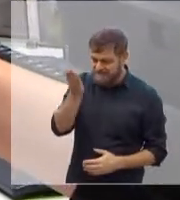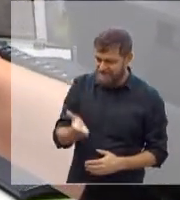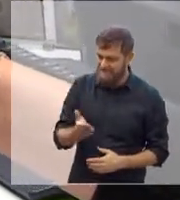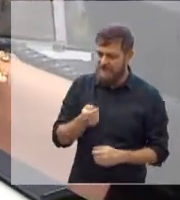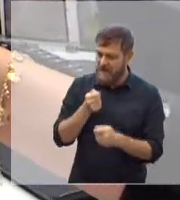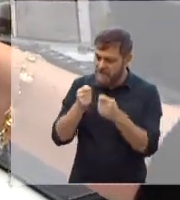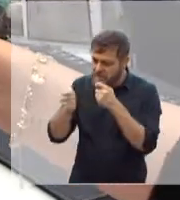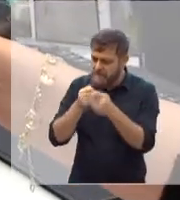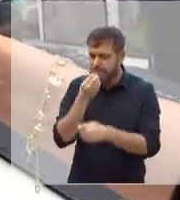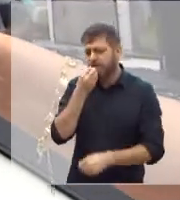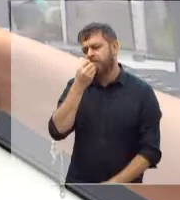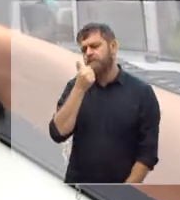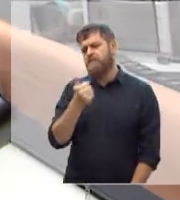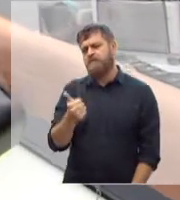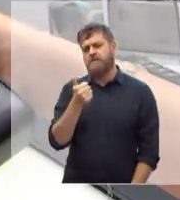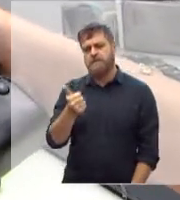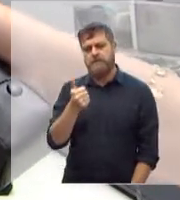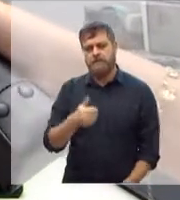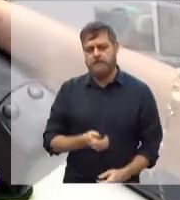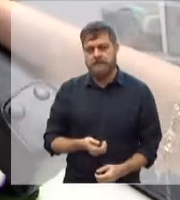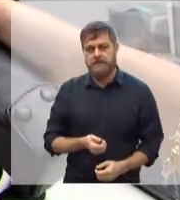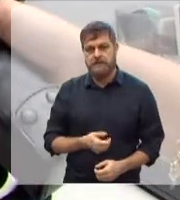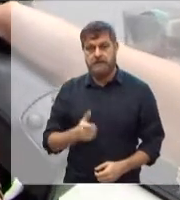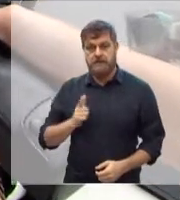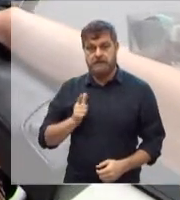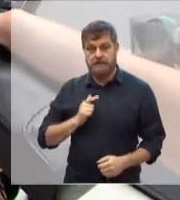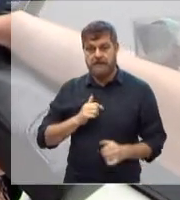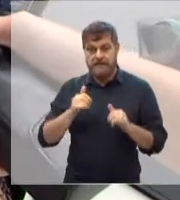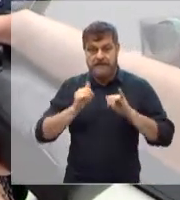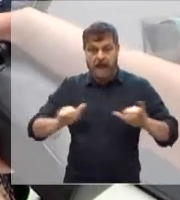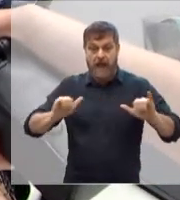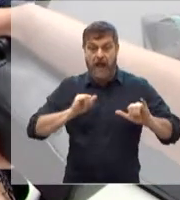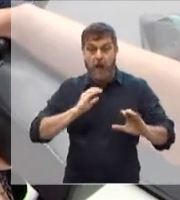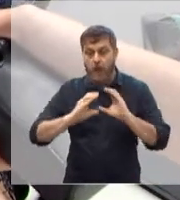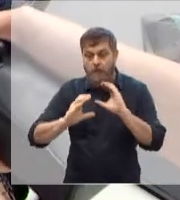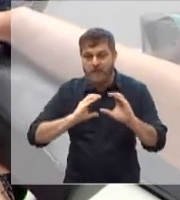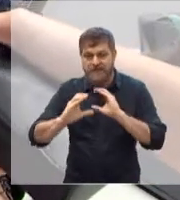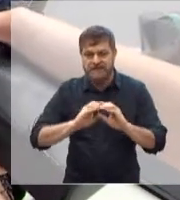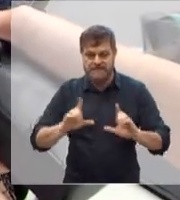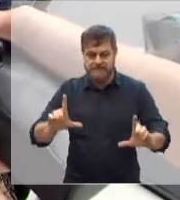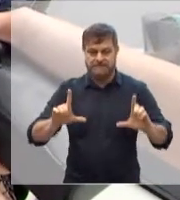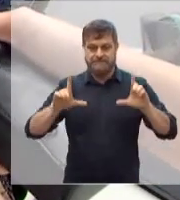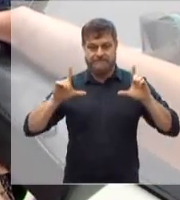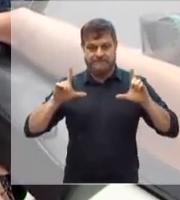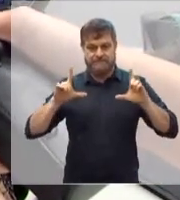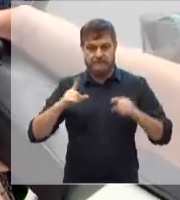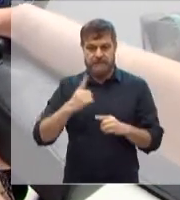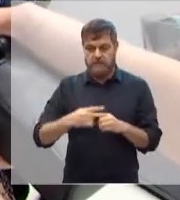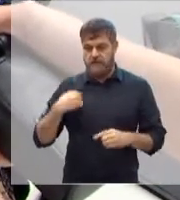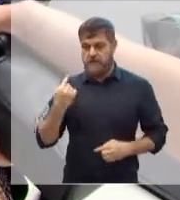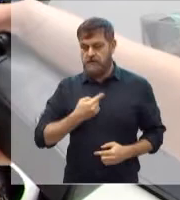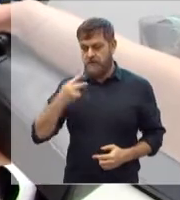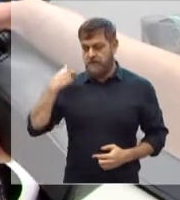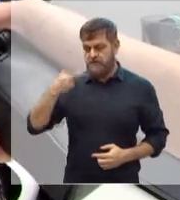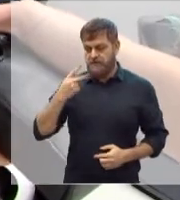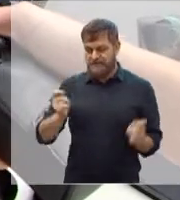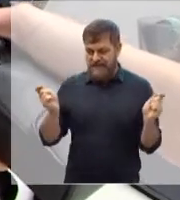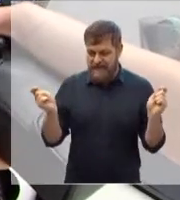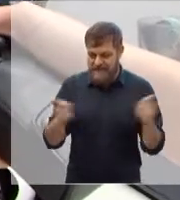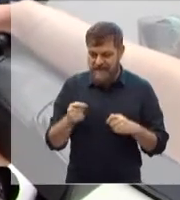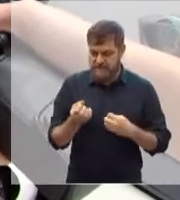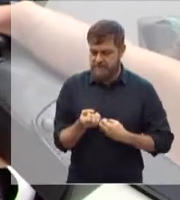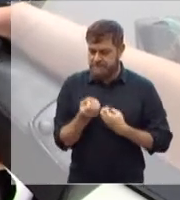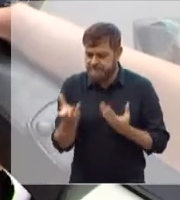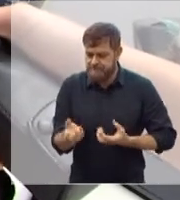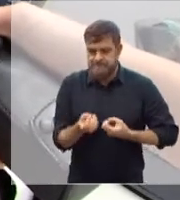jornalista Viviane. Sempre é bom a gente ter espaço nos meios de comunicações, porque é quando o vereador